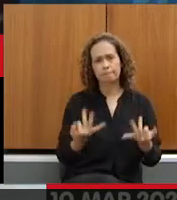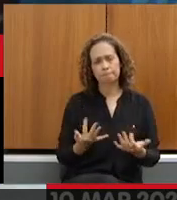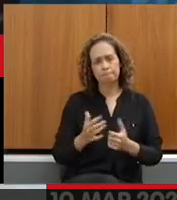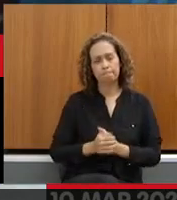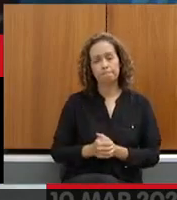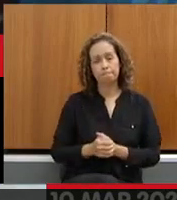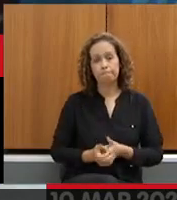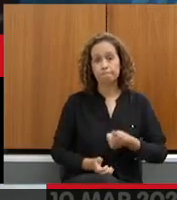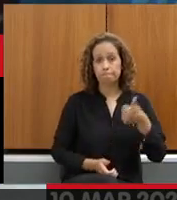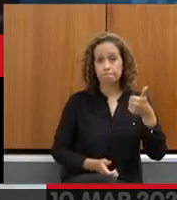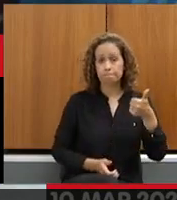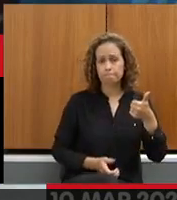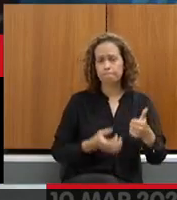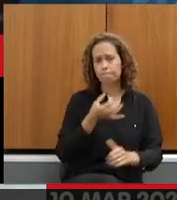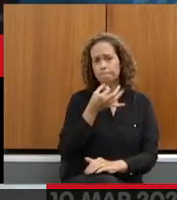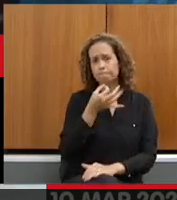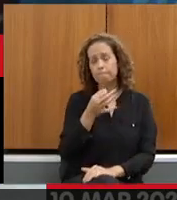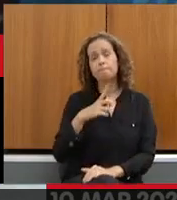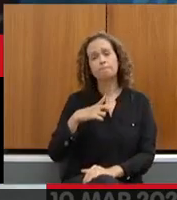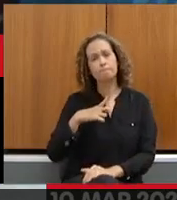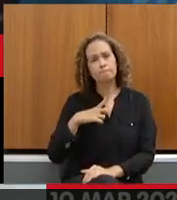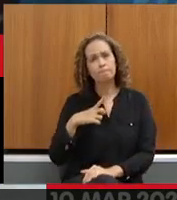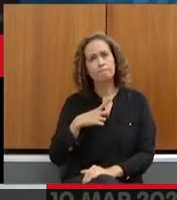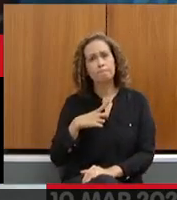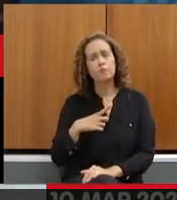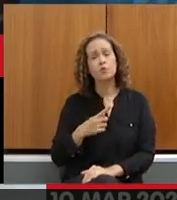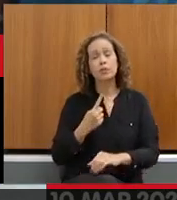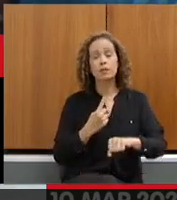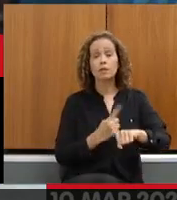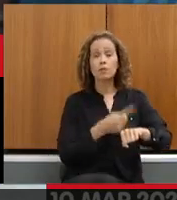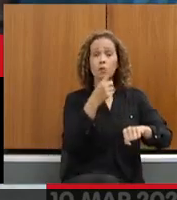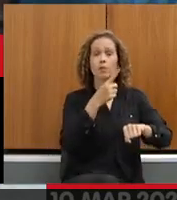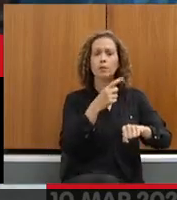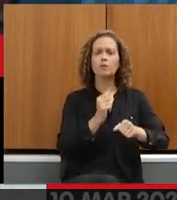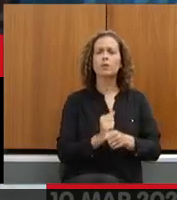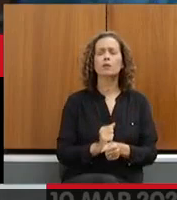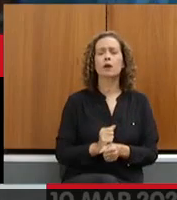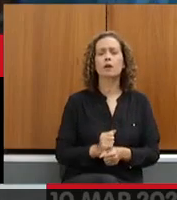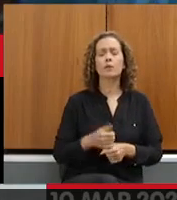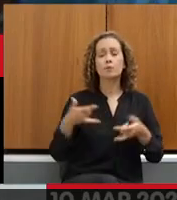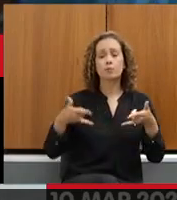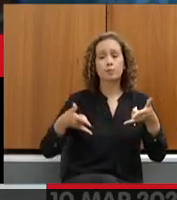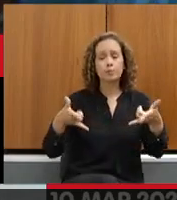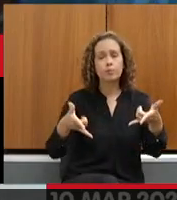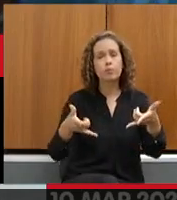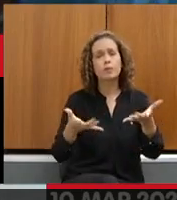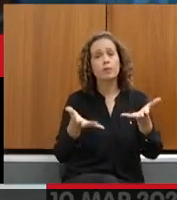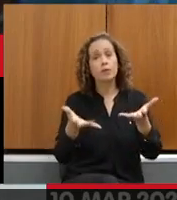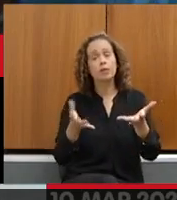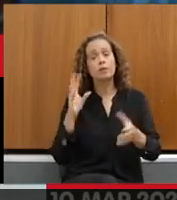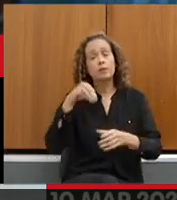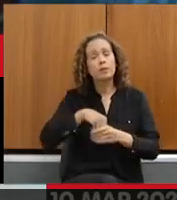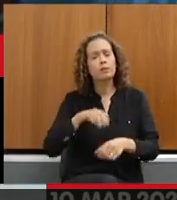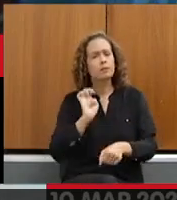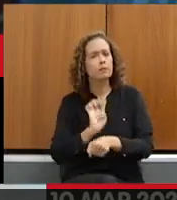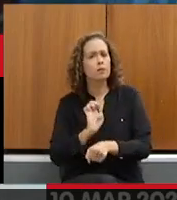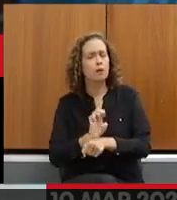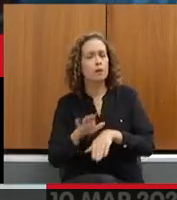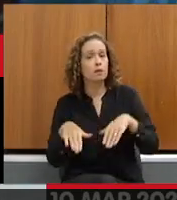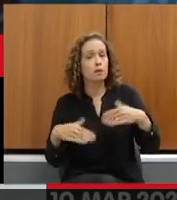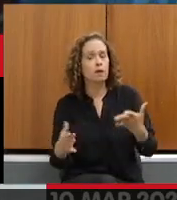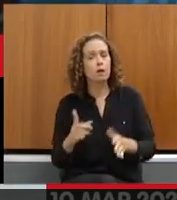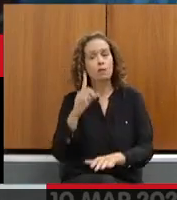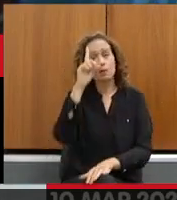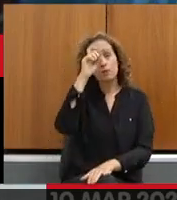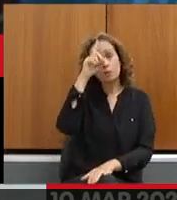o primeiro é que nós temos o hospital de campanha lá naquele momento é que nós estamos tentando abrir leite no status então nós saímos era um